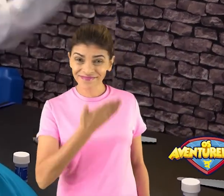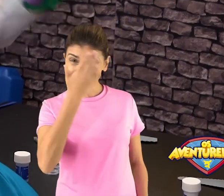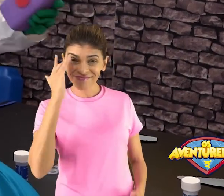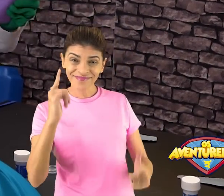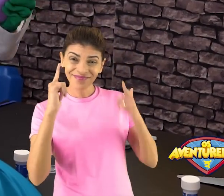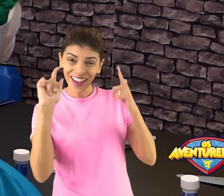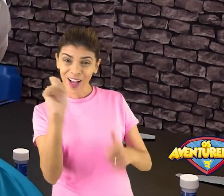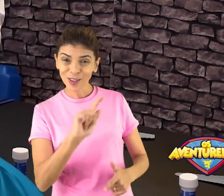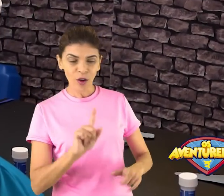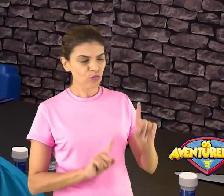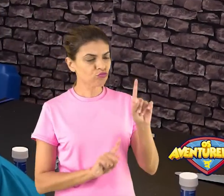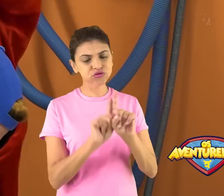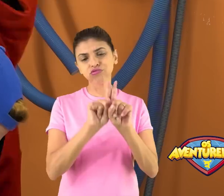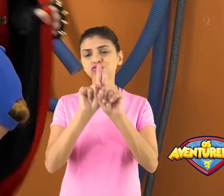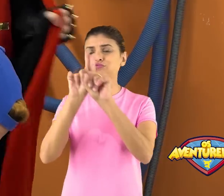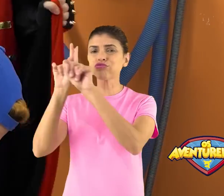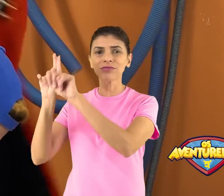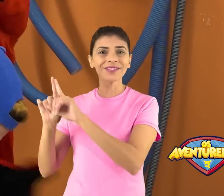junto